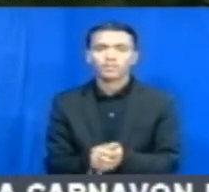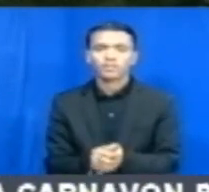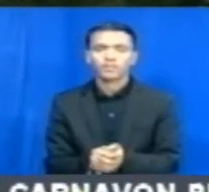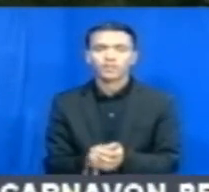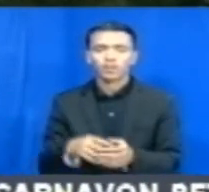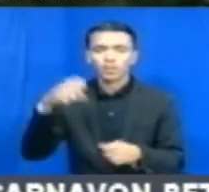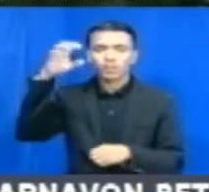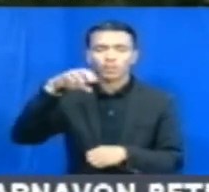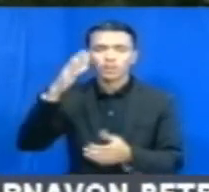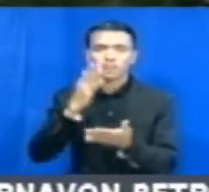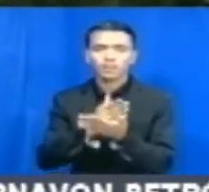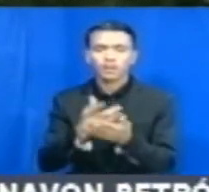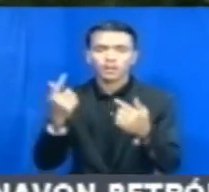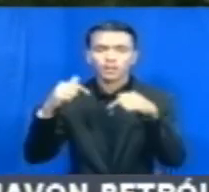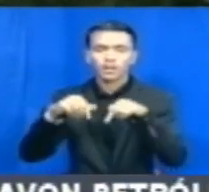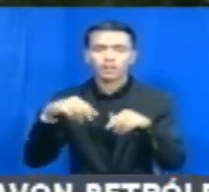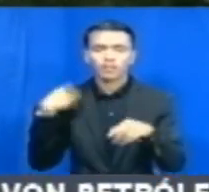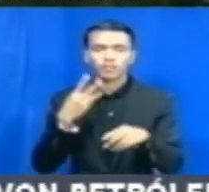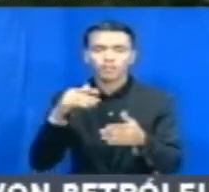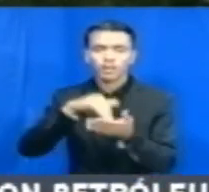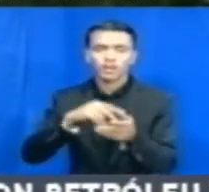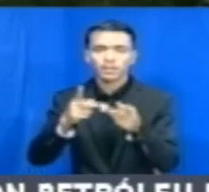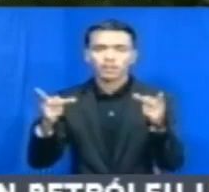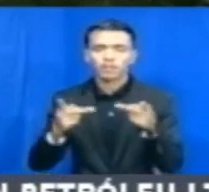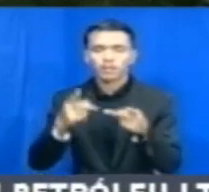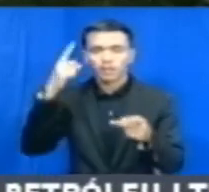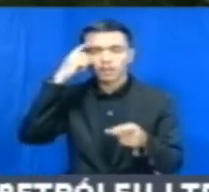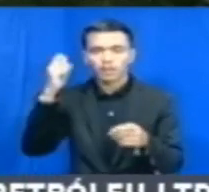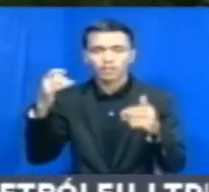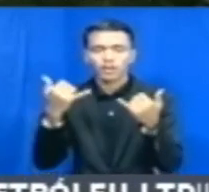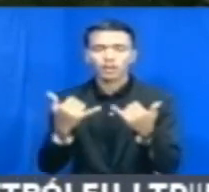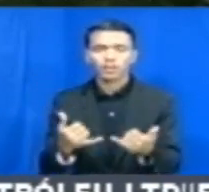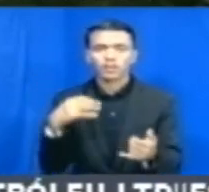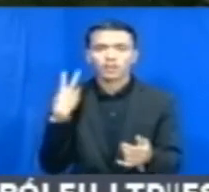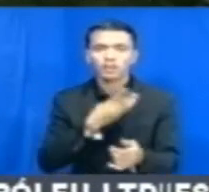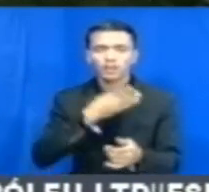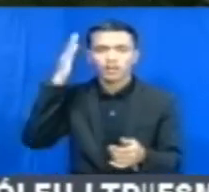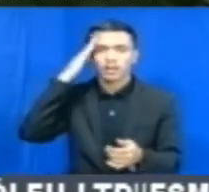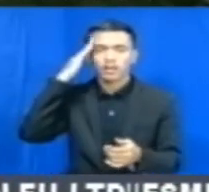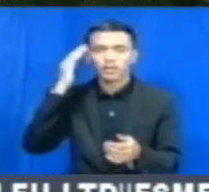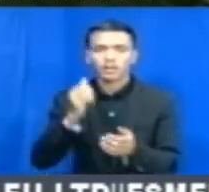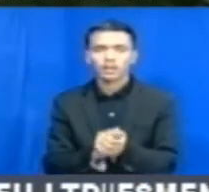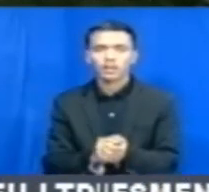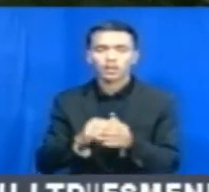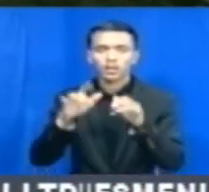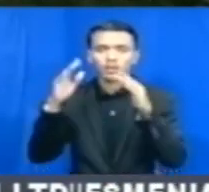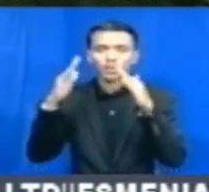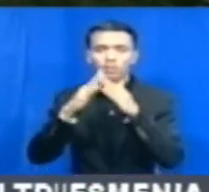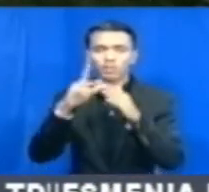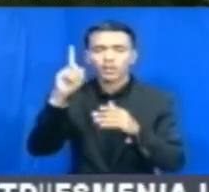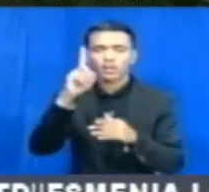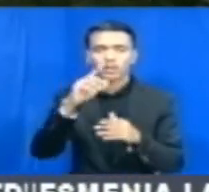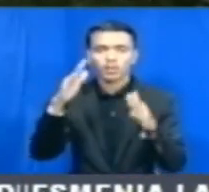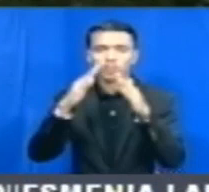he udam para ami filafal me amne fatin tamba agora ne kana ida hatte na le deng uma agora ididek nini uma